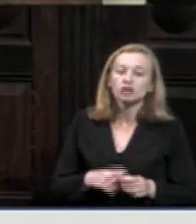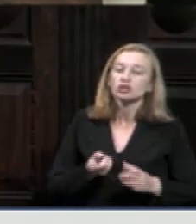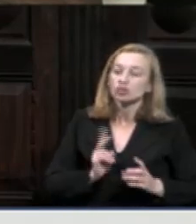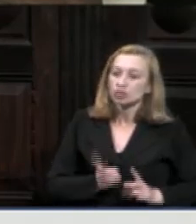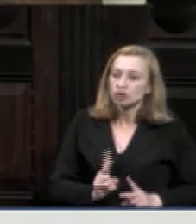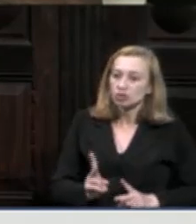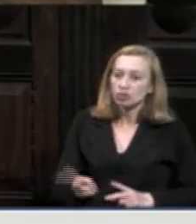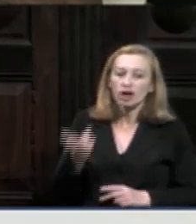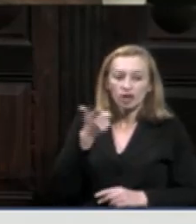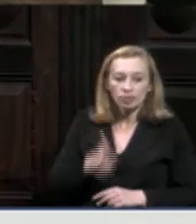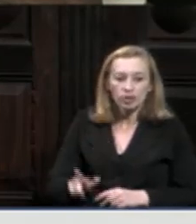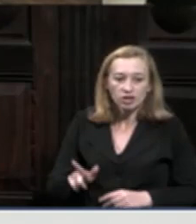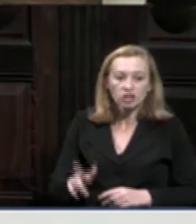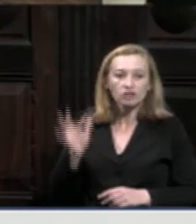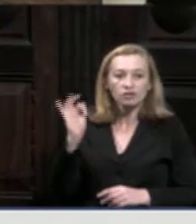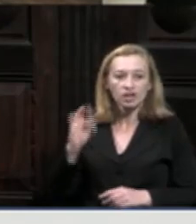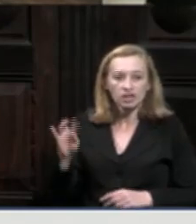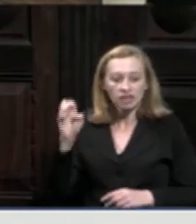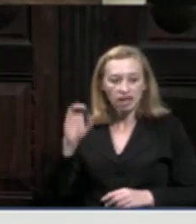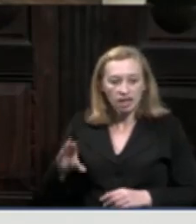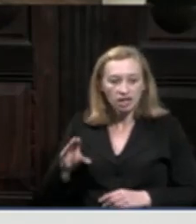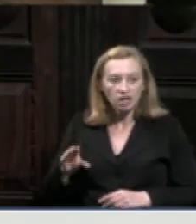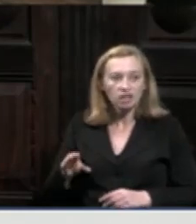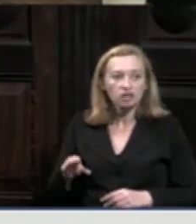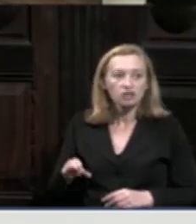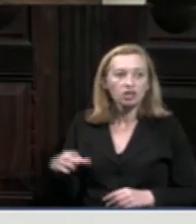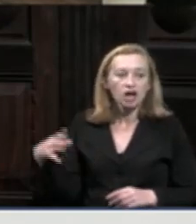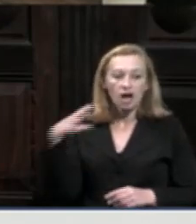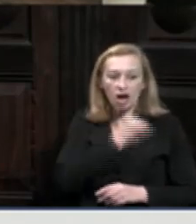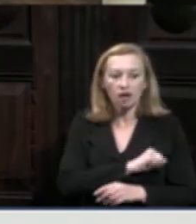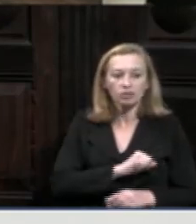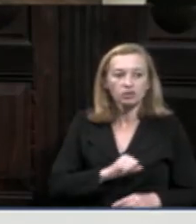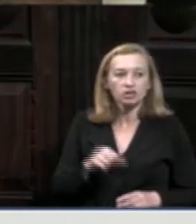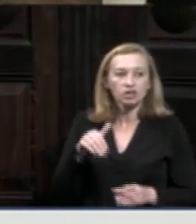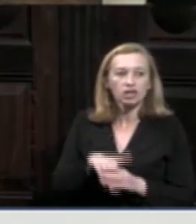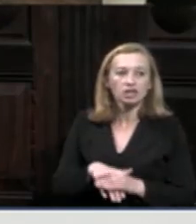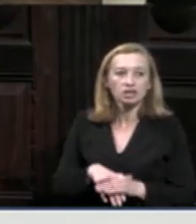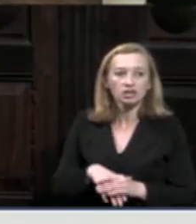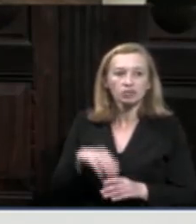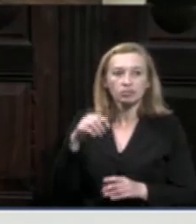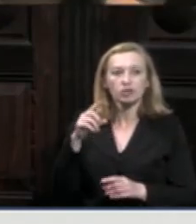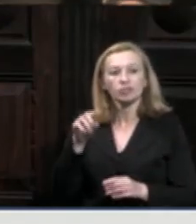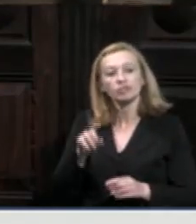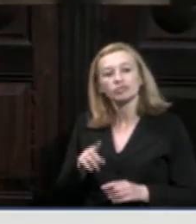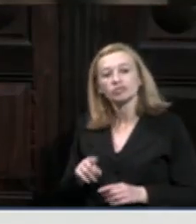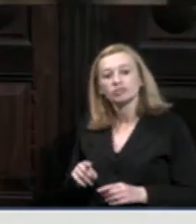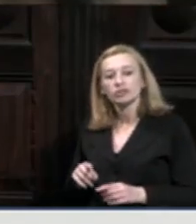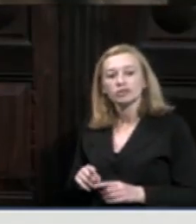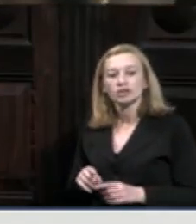sendo repetida: FAETEC, urgente, eleições para presidente.